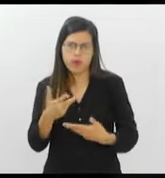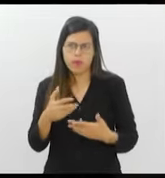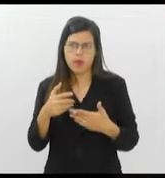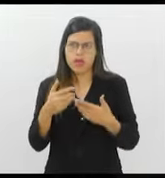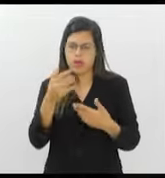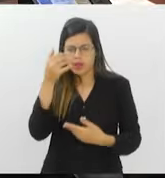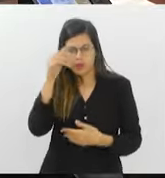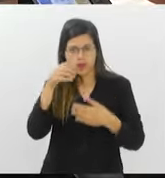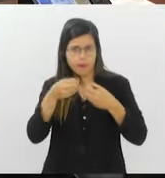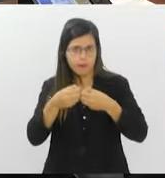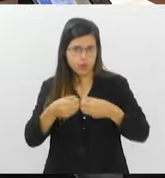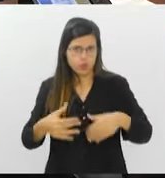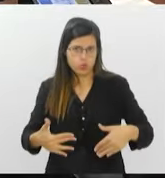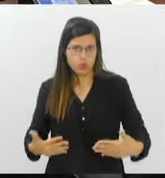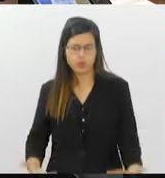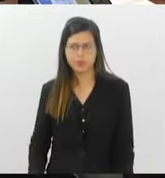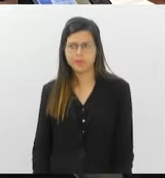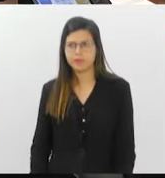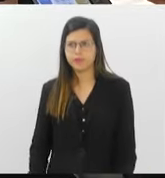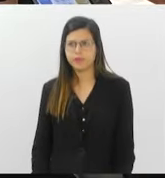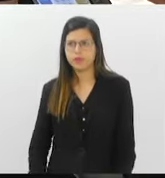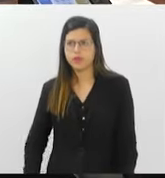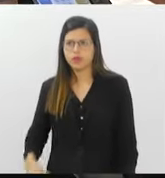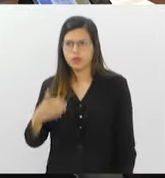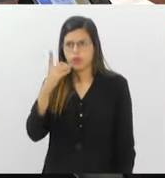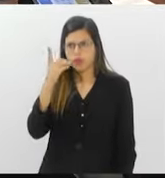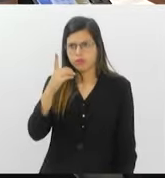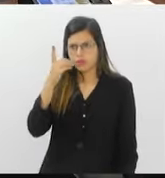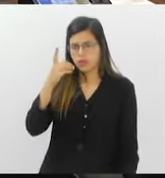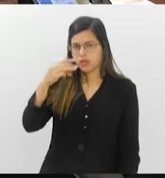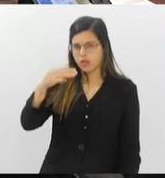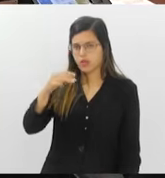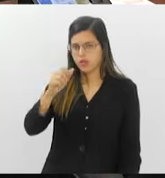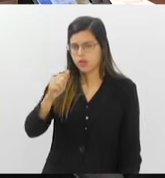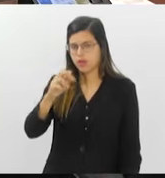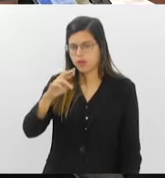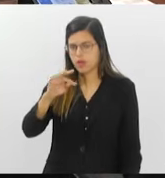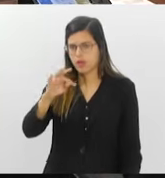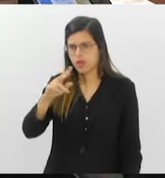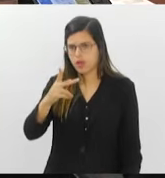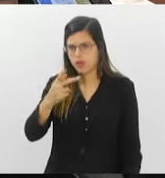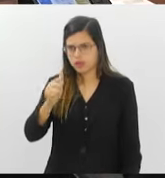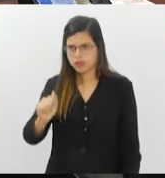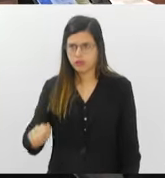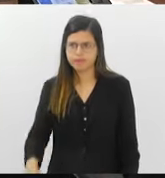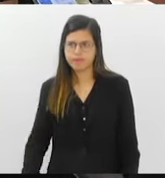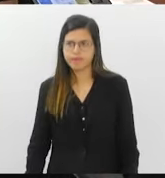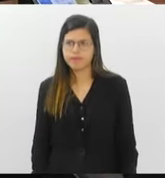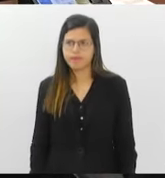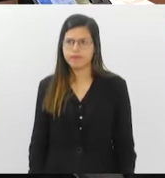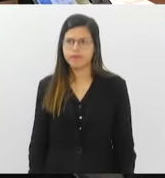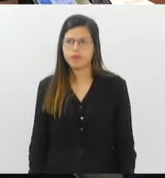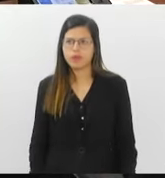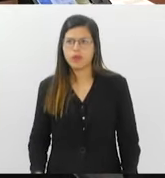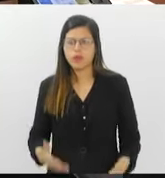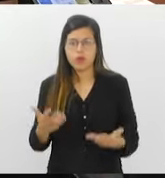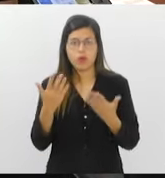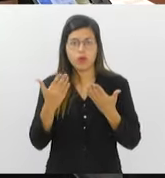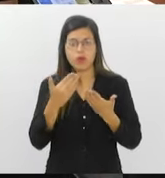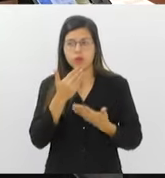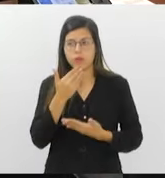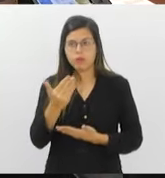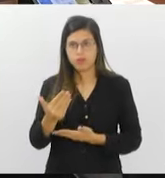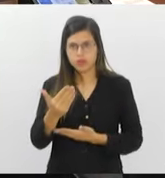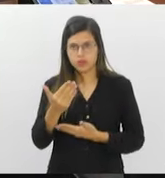assistência. Deputada Marta Rocha, por favor. Muito obrigado, deputado Tandy Vieira. Eu queria pedir aqui um pouco de atenção